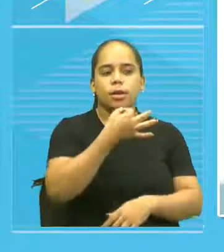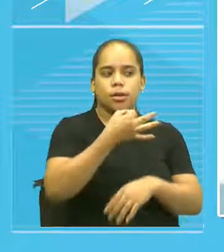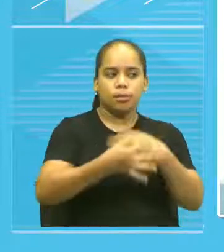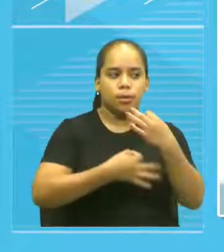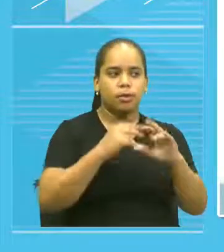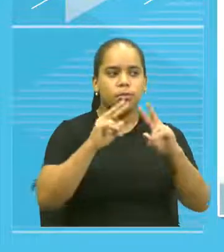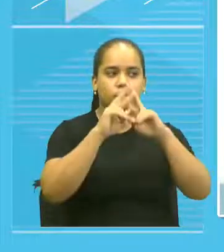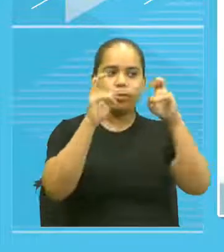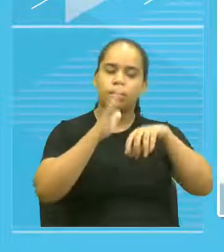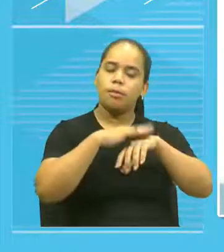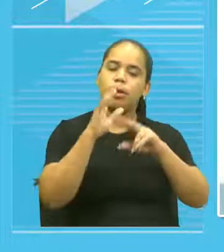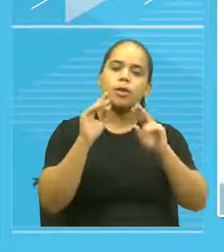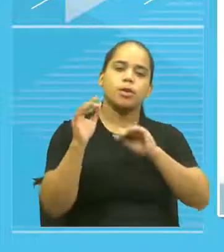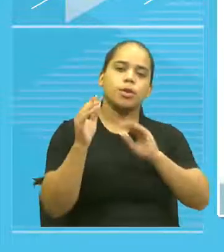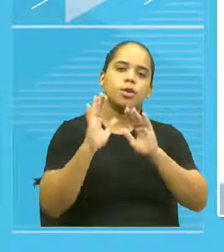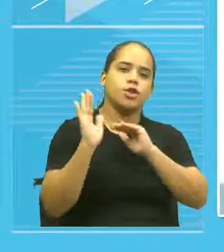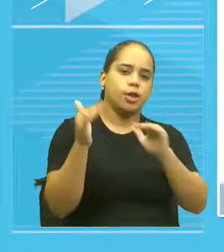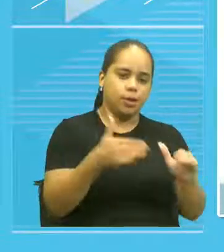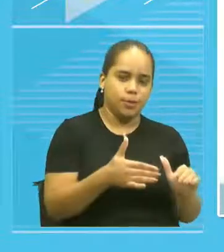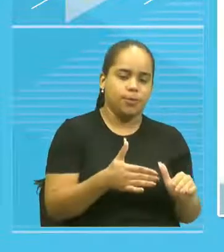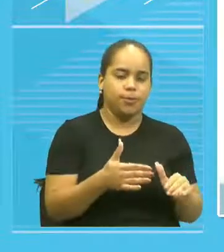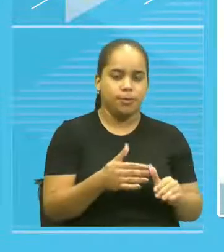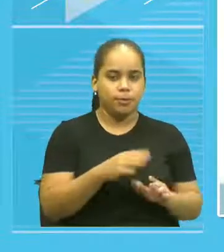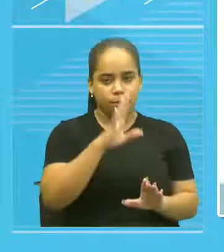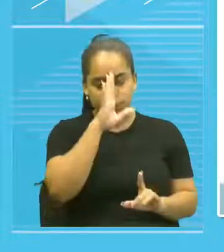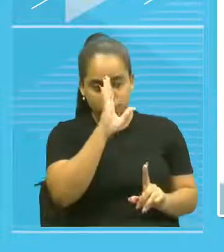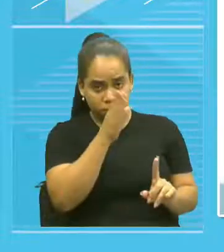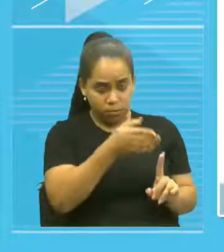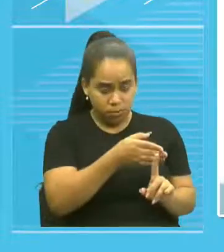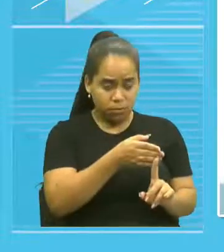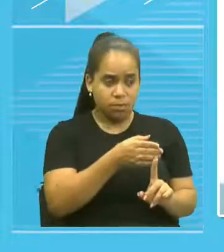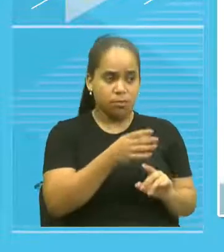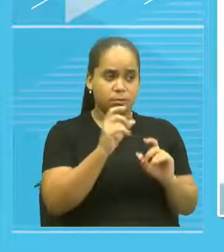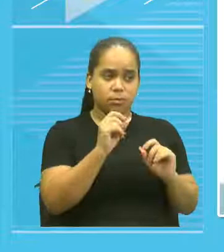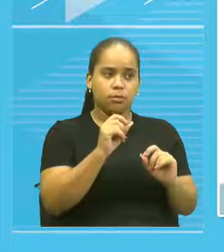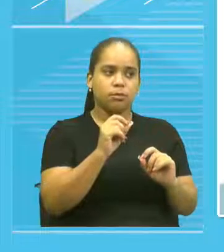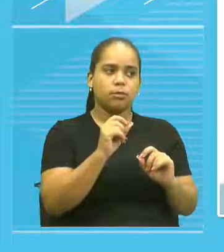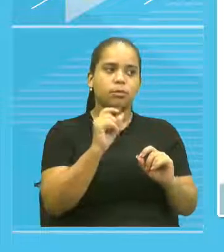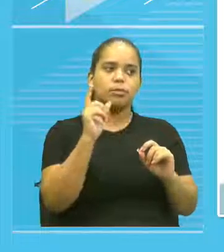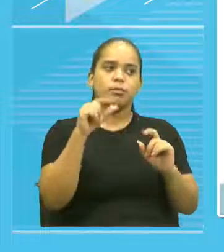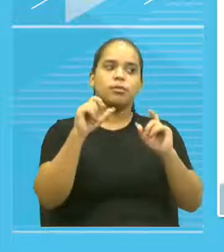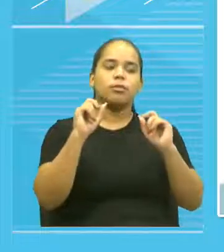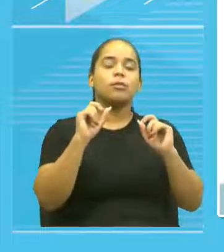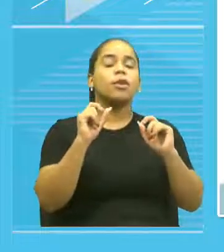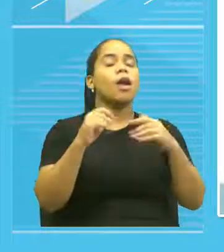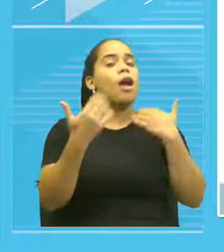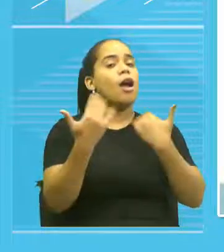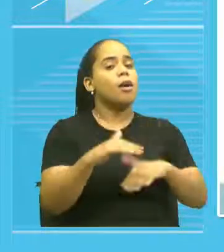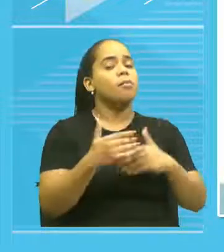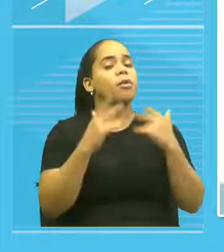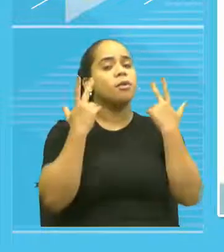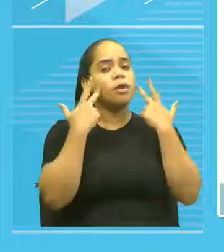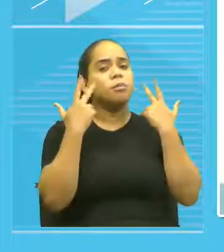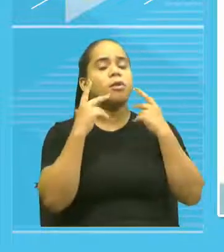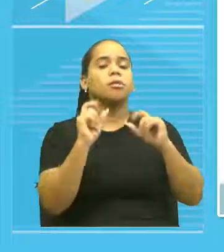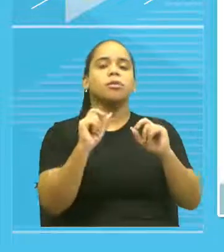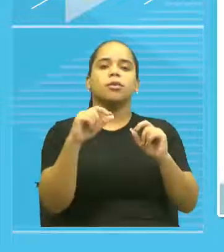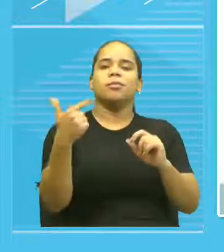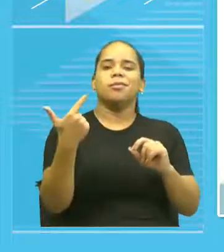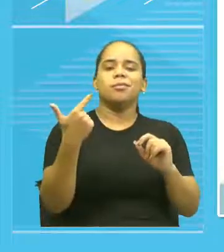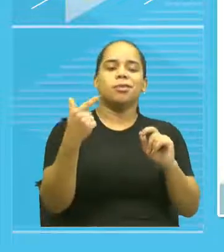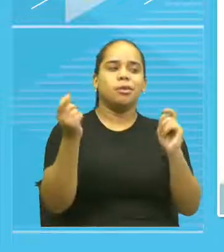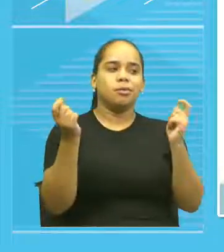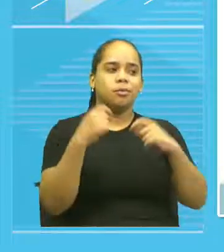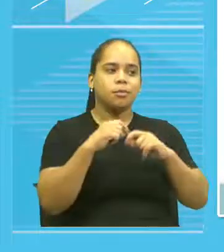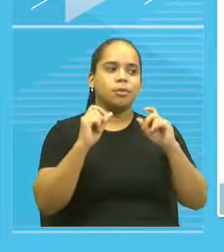trabalharem com temas mais objetivos é natural que essas provas não queira usar de maneira alguma eu não